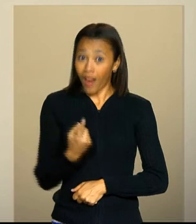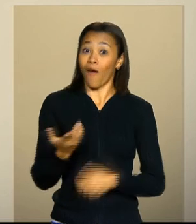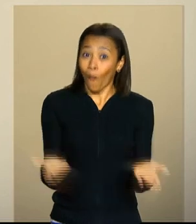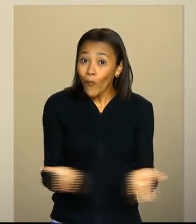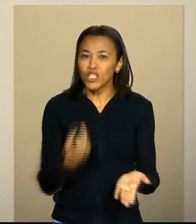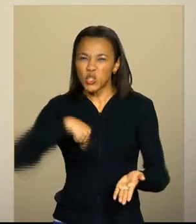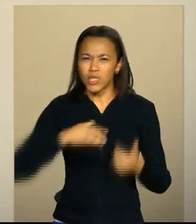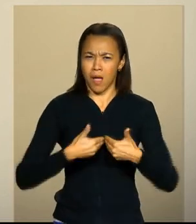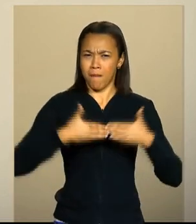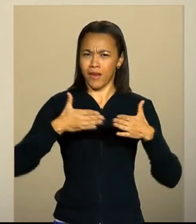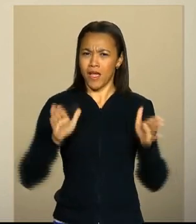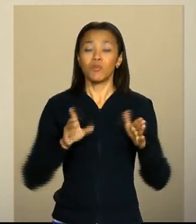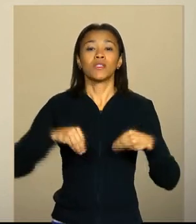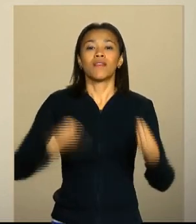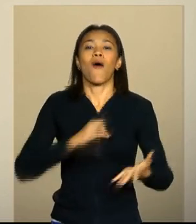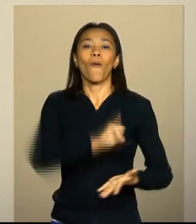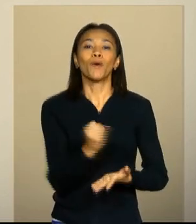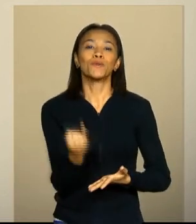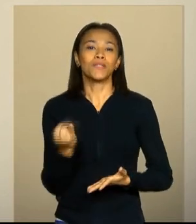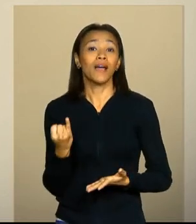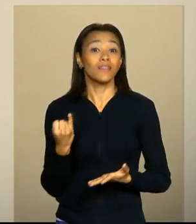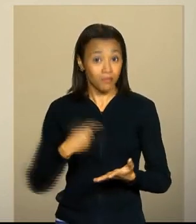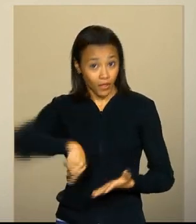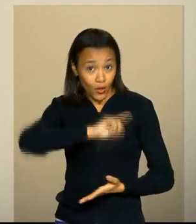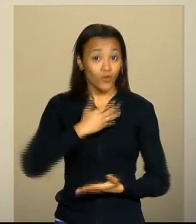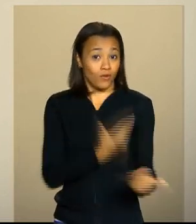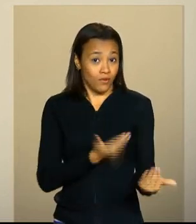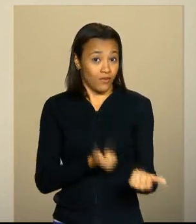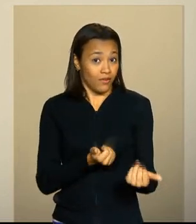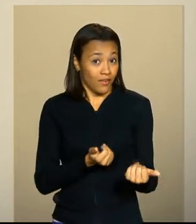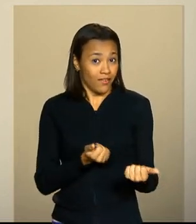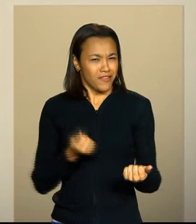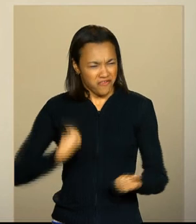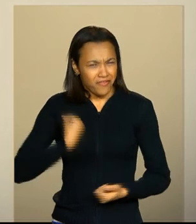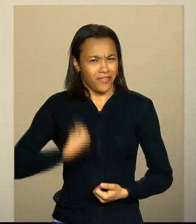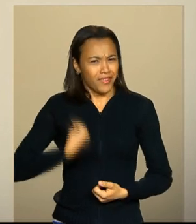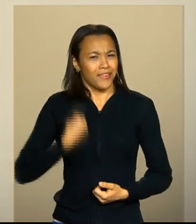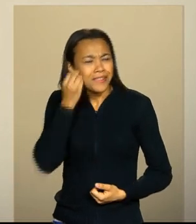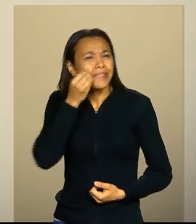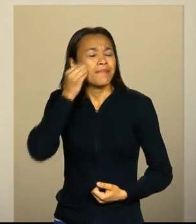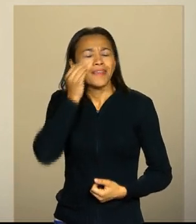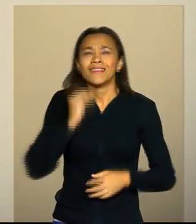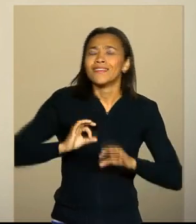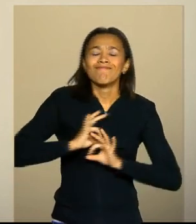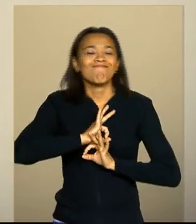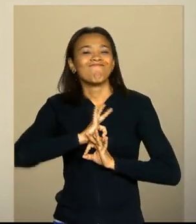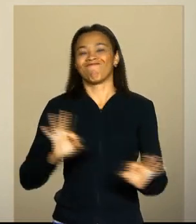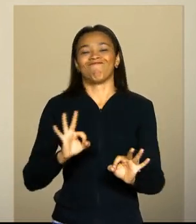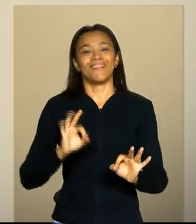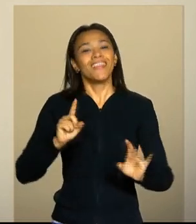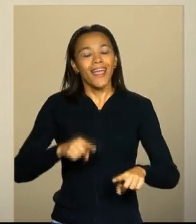que nós ampliamos as oportunidades para o que os nossos jovens vivam essa experiência fantástica